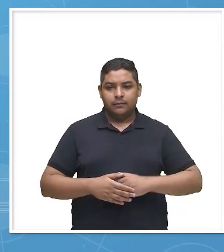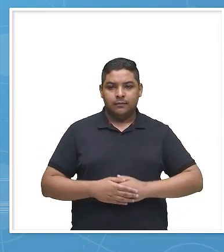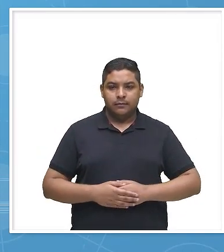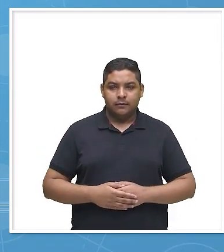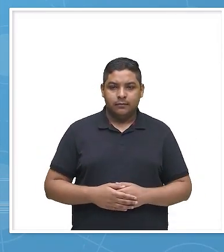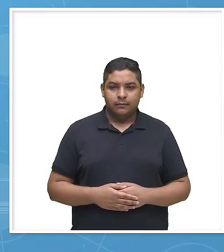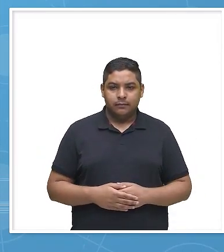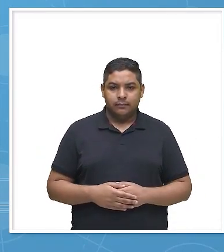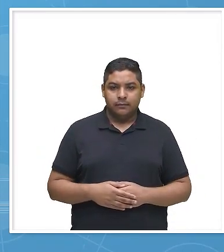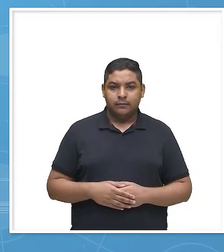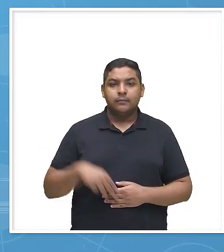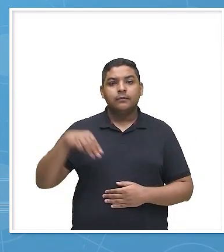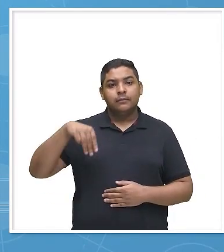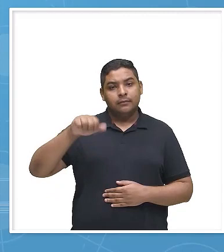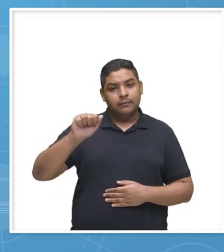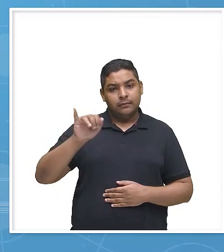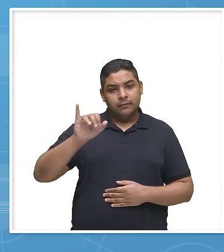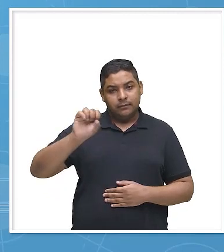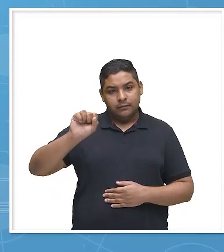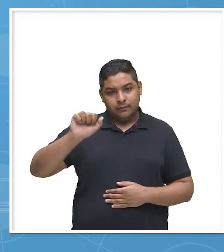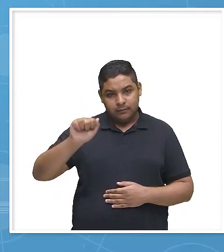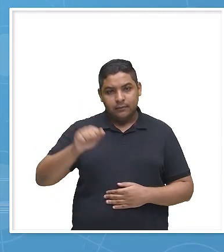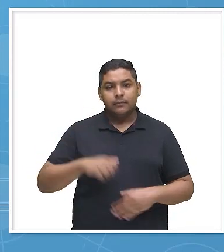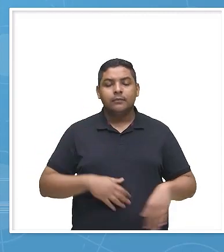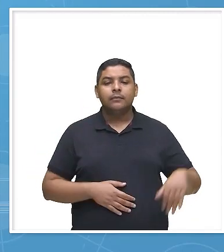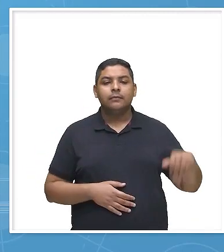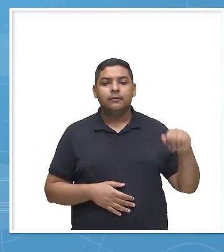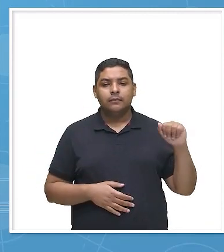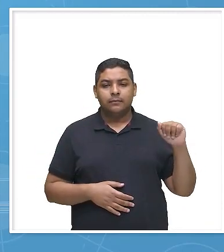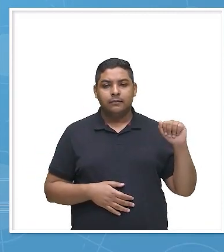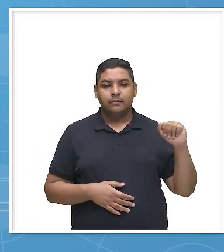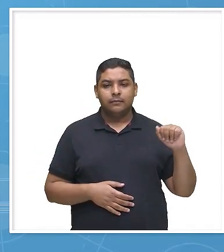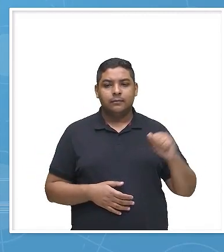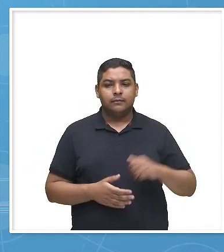A Maísa aqui está insistindo, letra A. Maísa, letra A, mais uma vez.